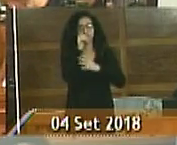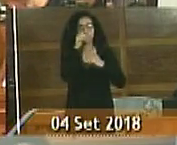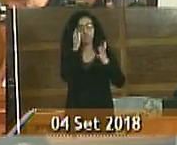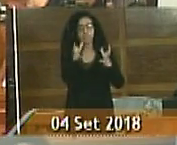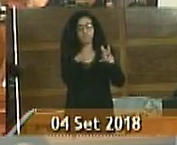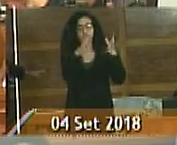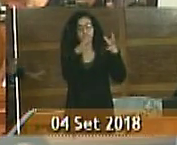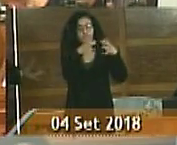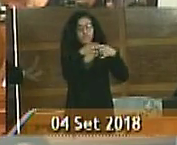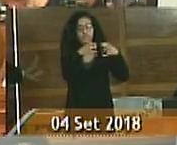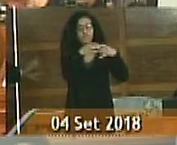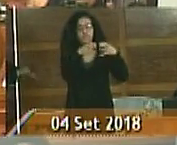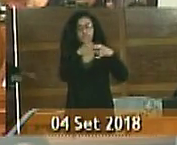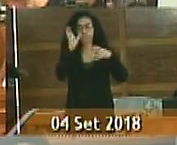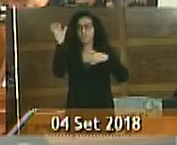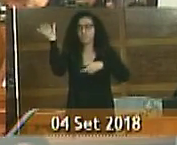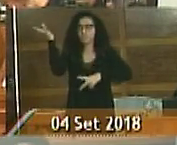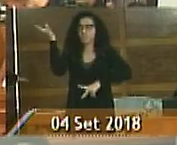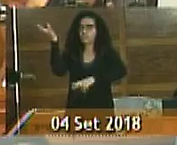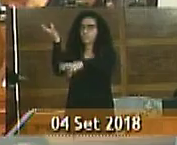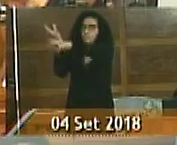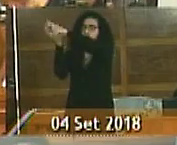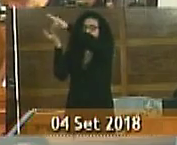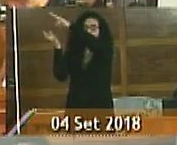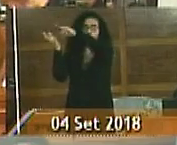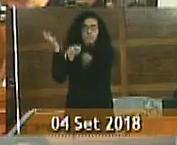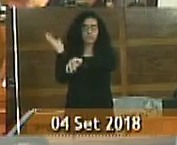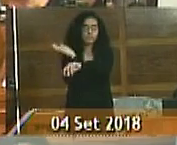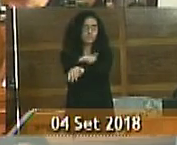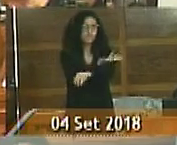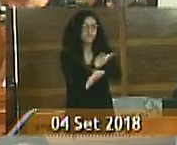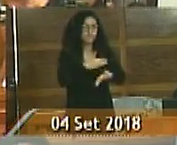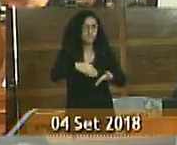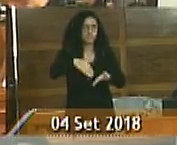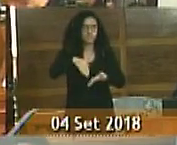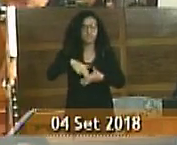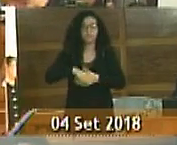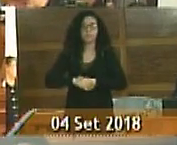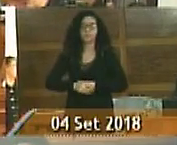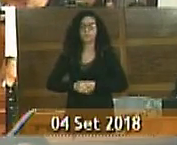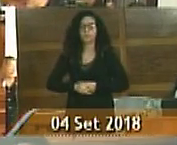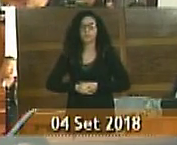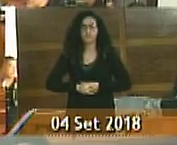equipe de poda de parques e jardins.